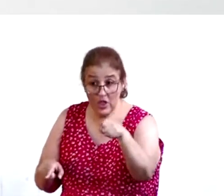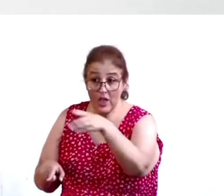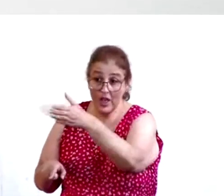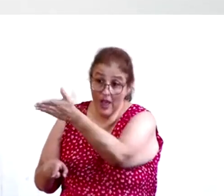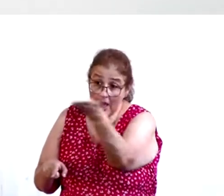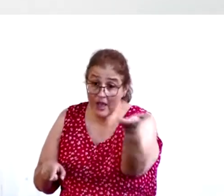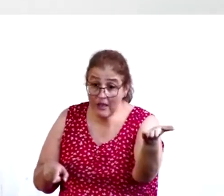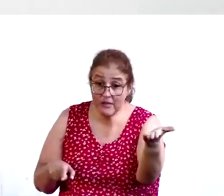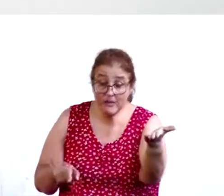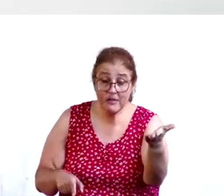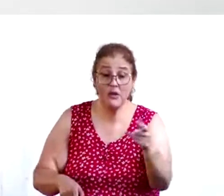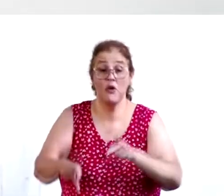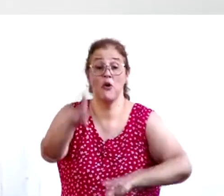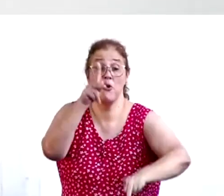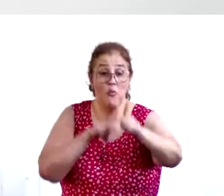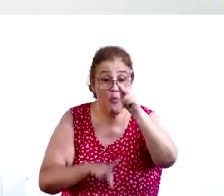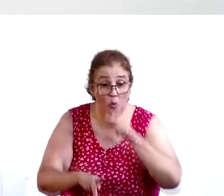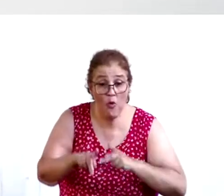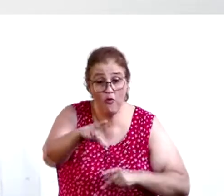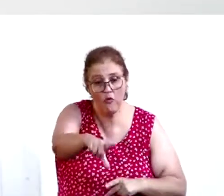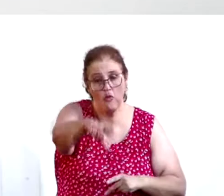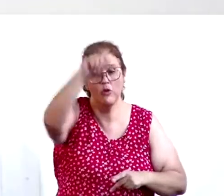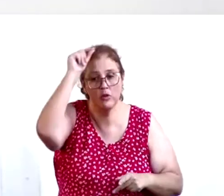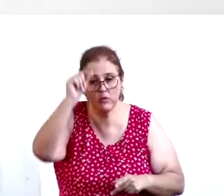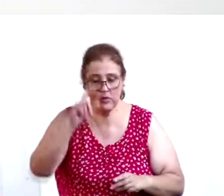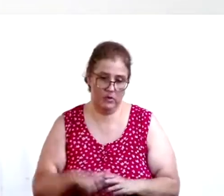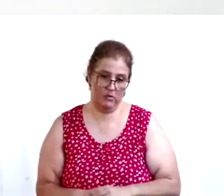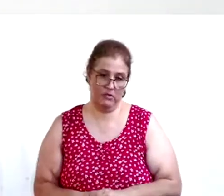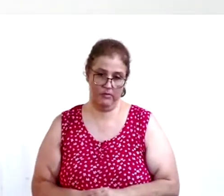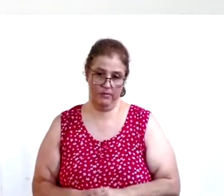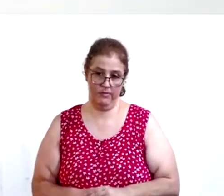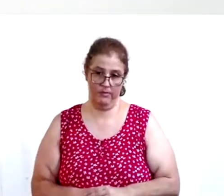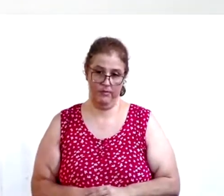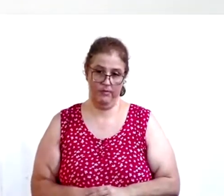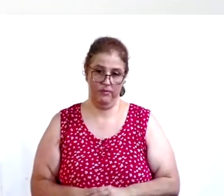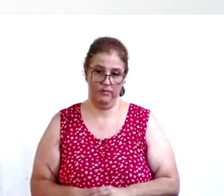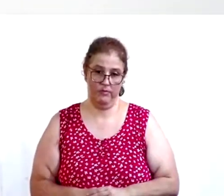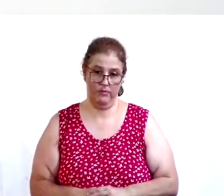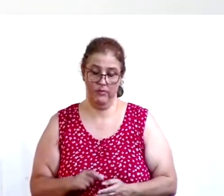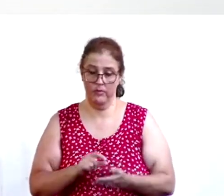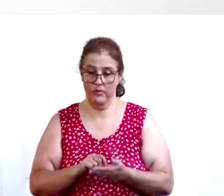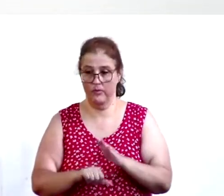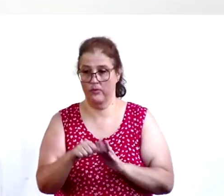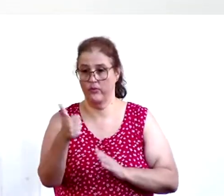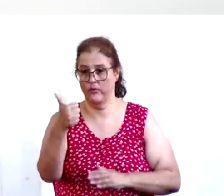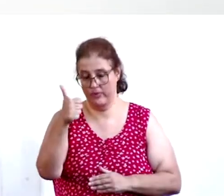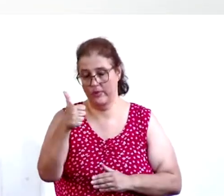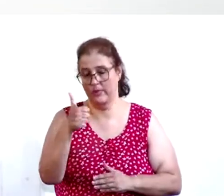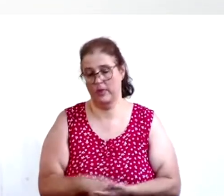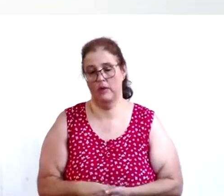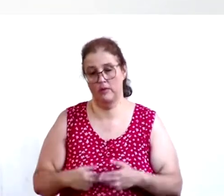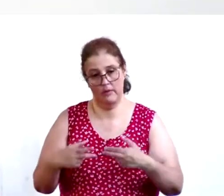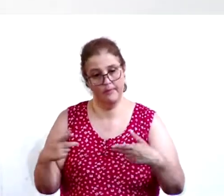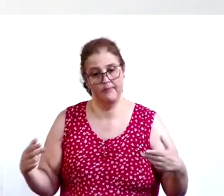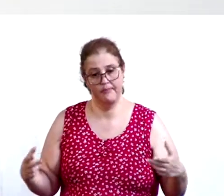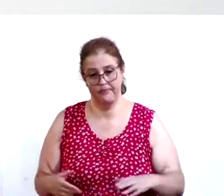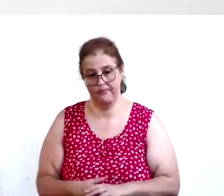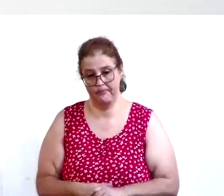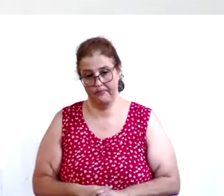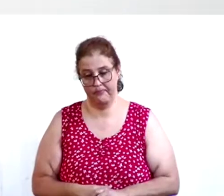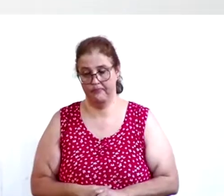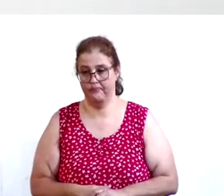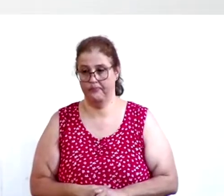raça eleita. É isso que eu estou defendendo, a primeira coisa, o primeiro tópico entre os 5, nós somos escolhidos.